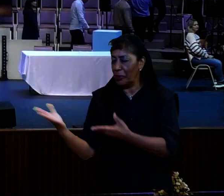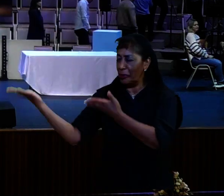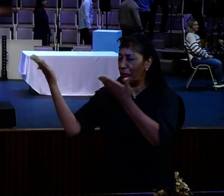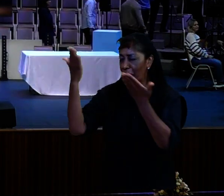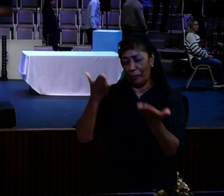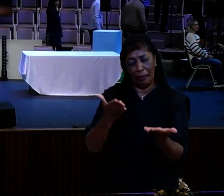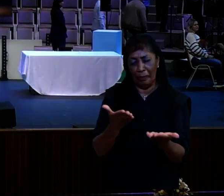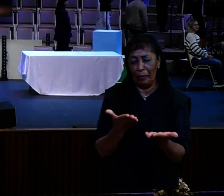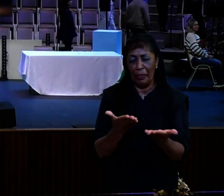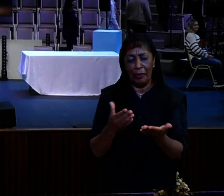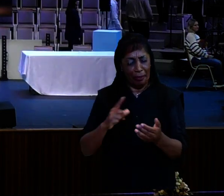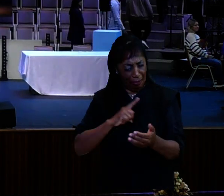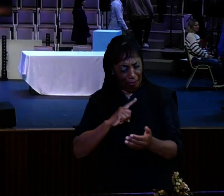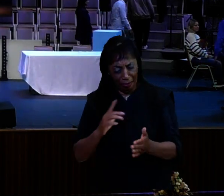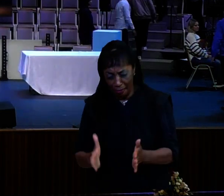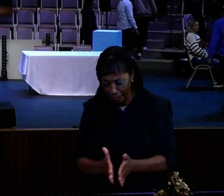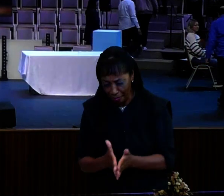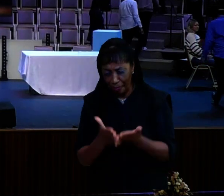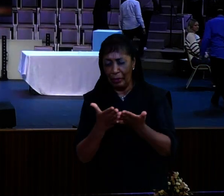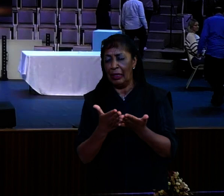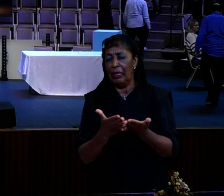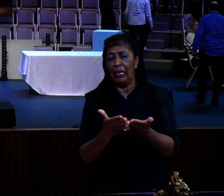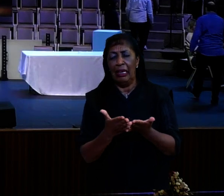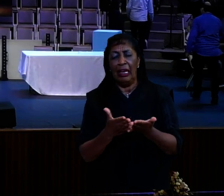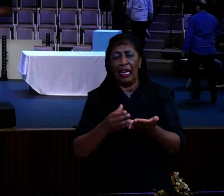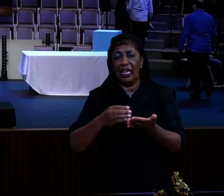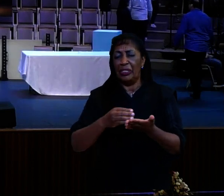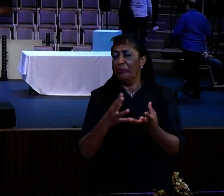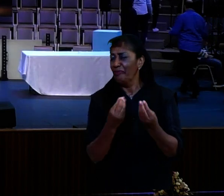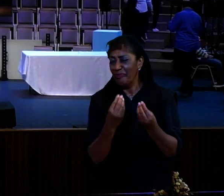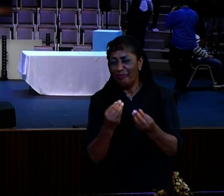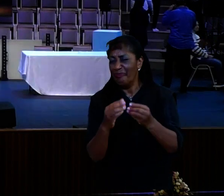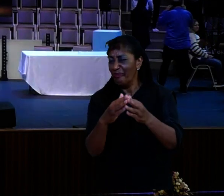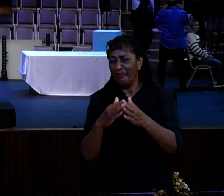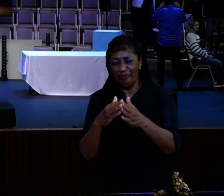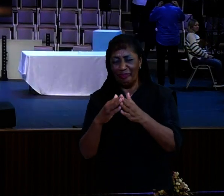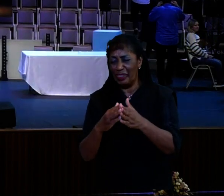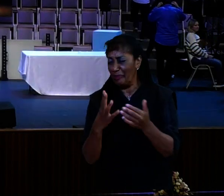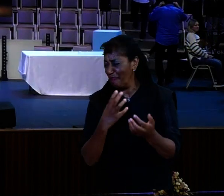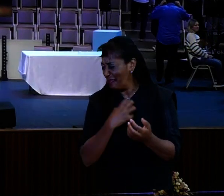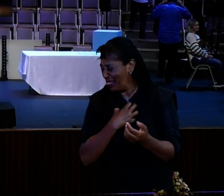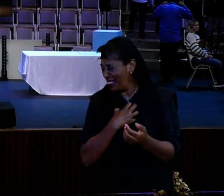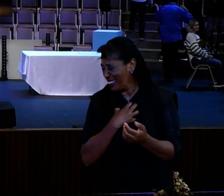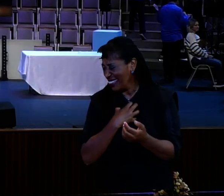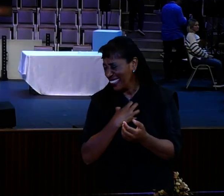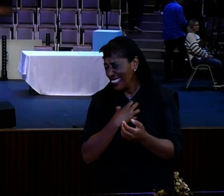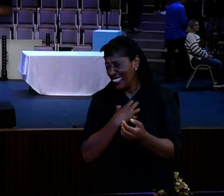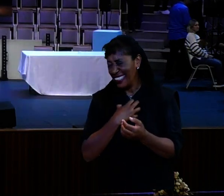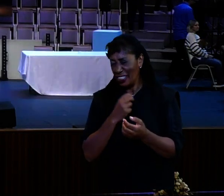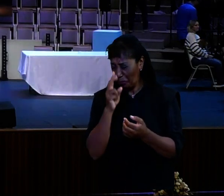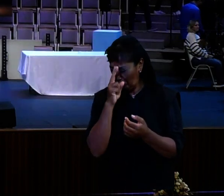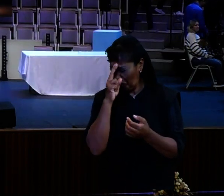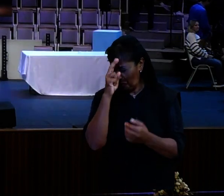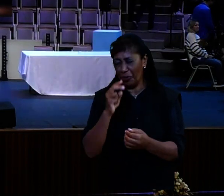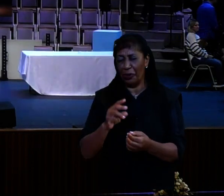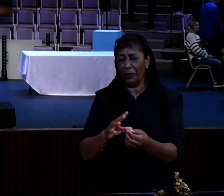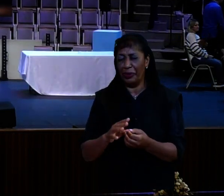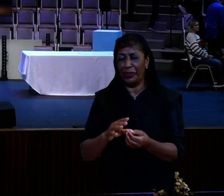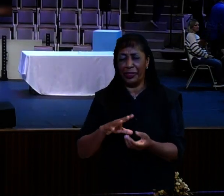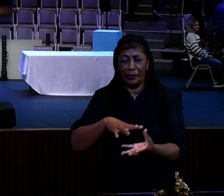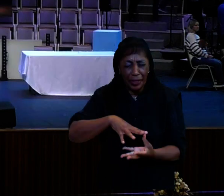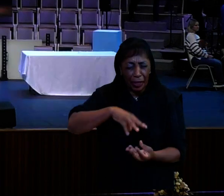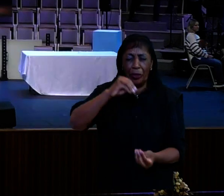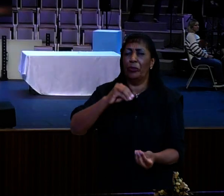milagres. E cada pedido desse é uma expressão verdadeira da alma, porque só o Senhor é capaz